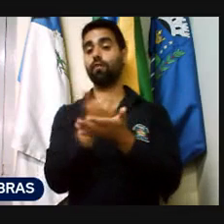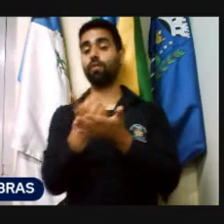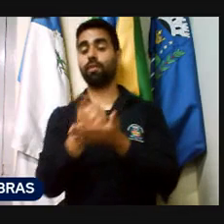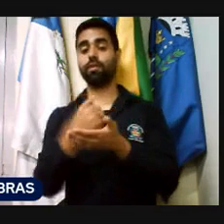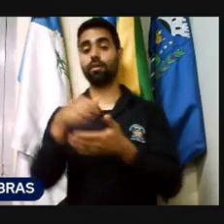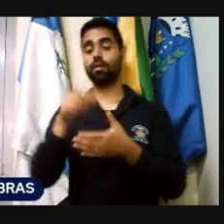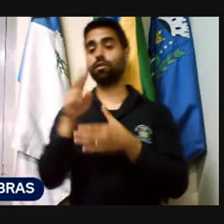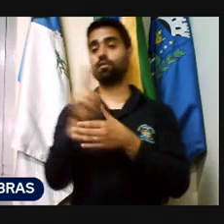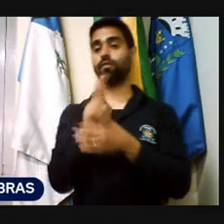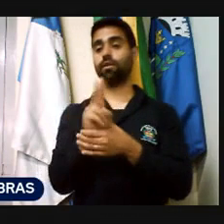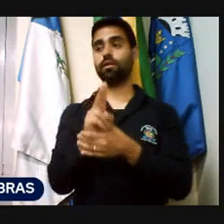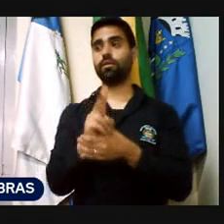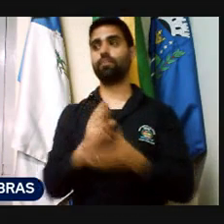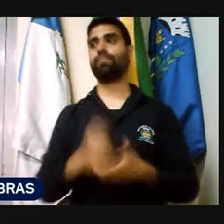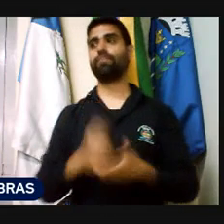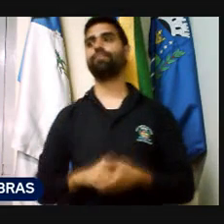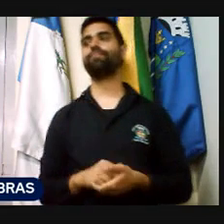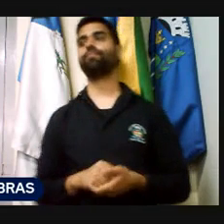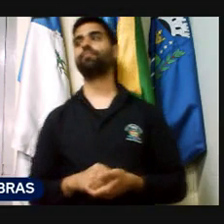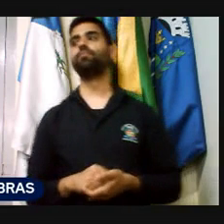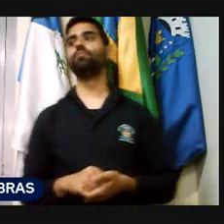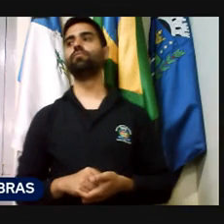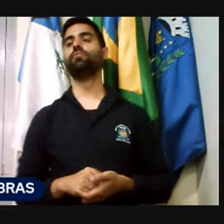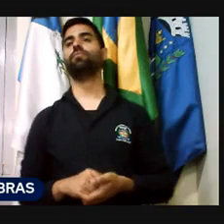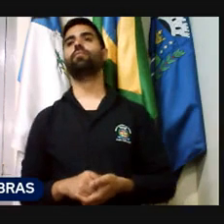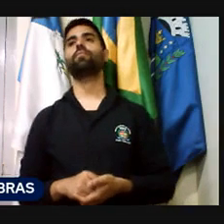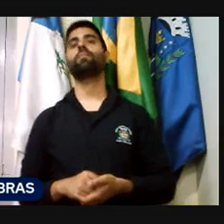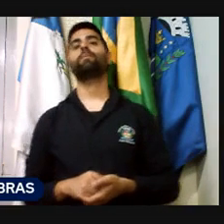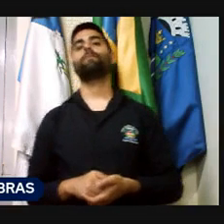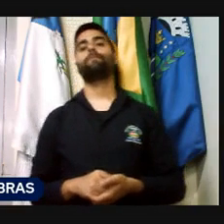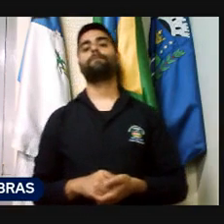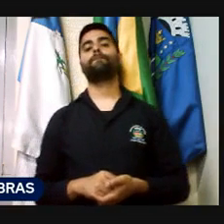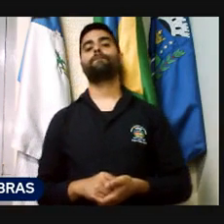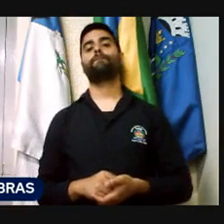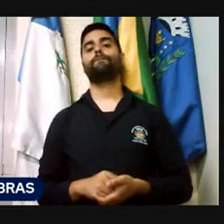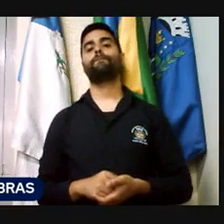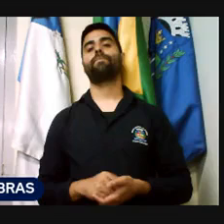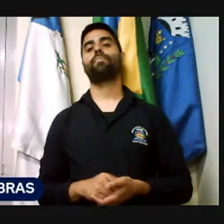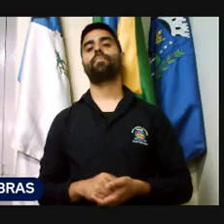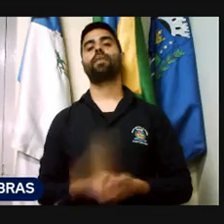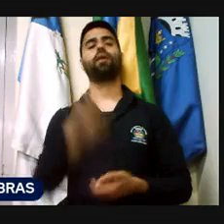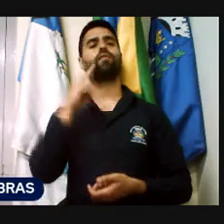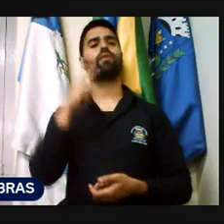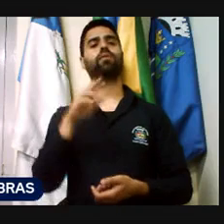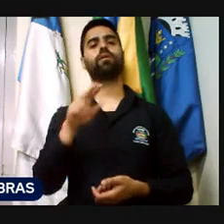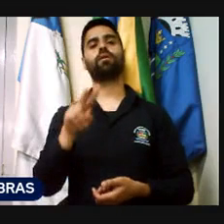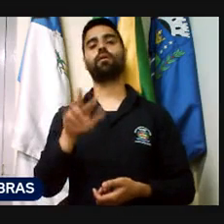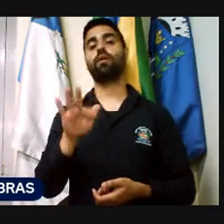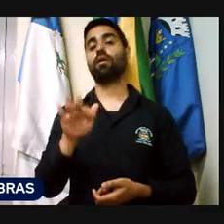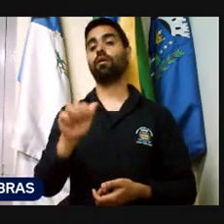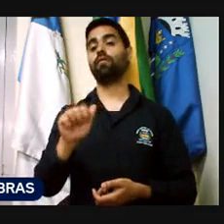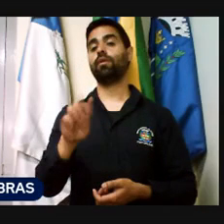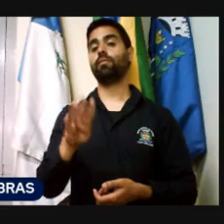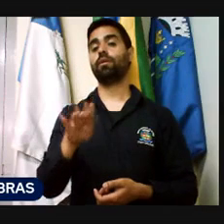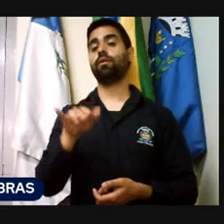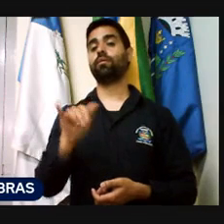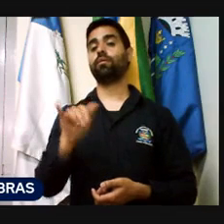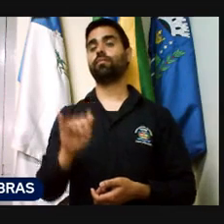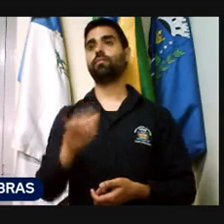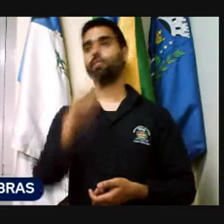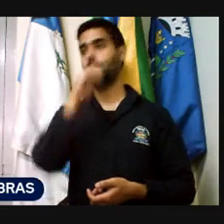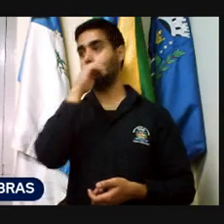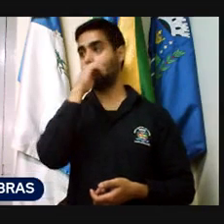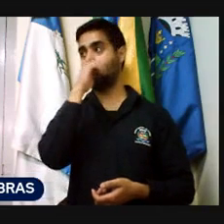municipal da sede do município. Sala das sessões, 9 de novembro de 2021, vereadora Fabiane Vasconcelos.